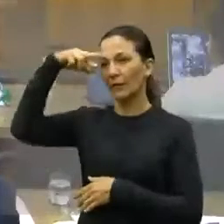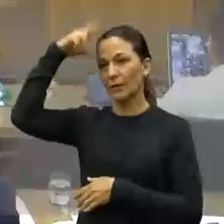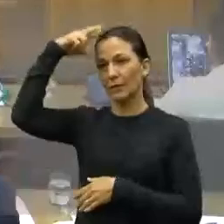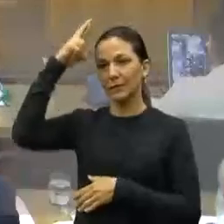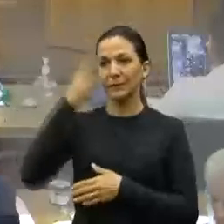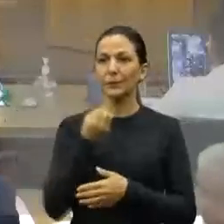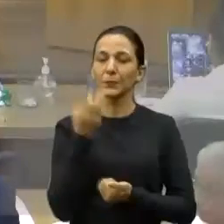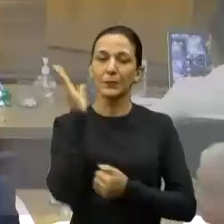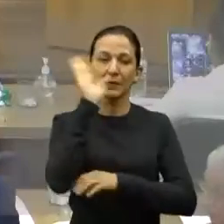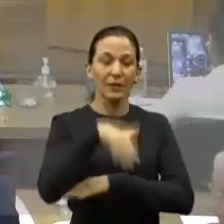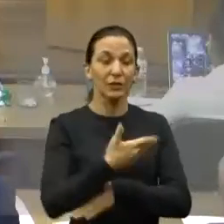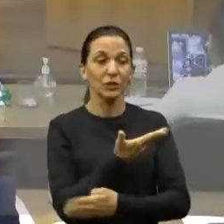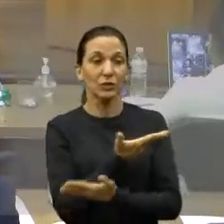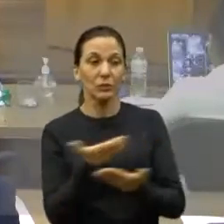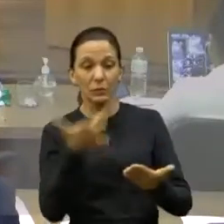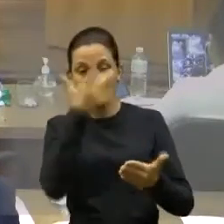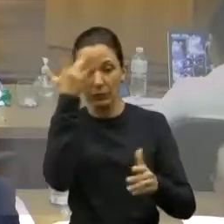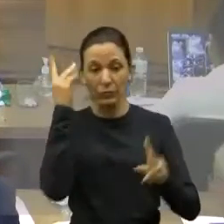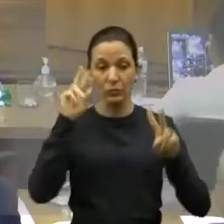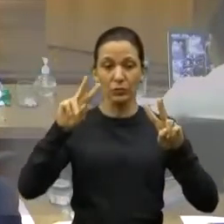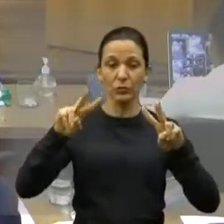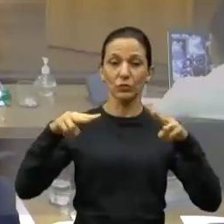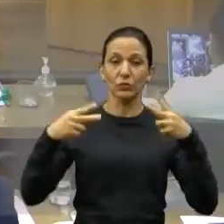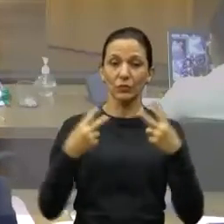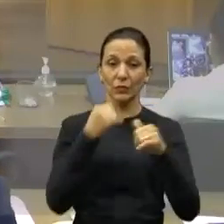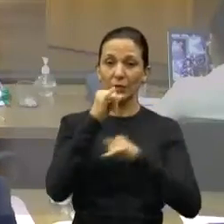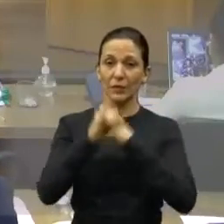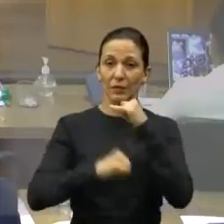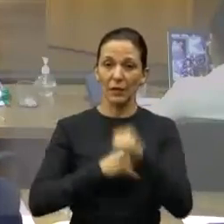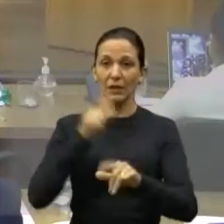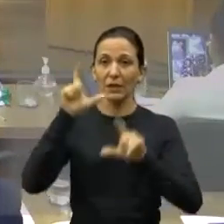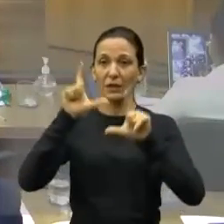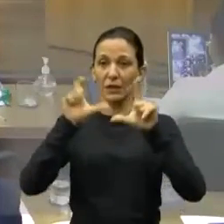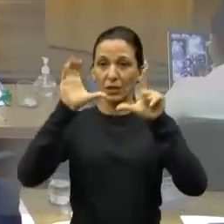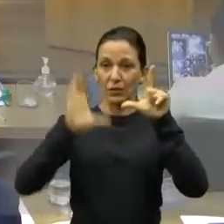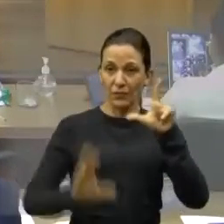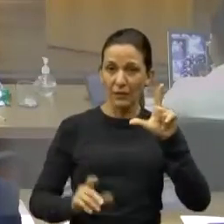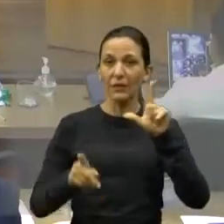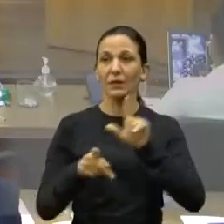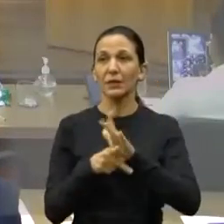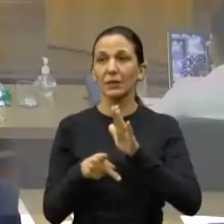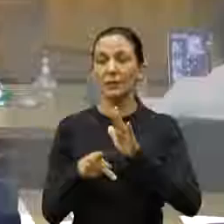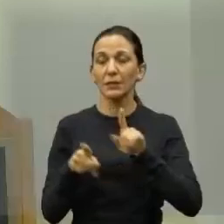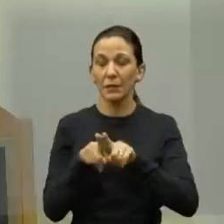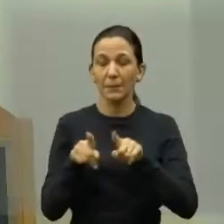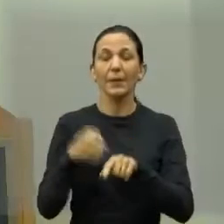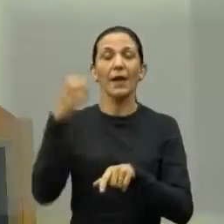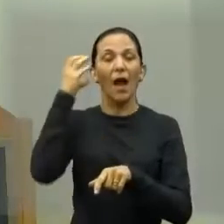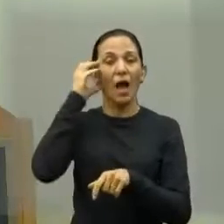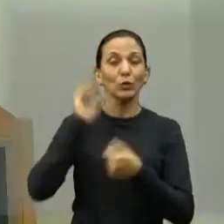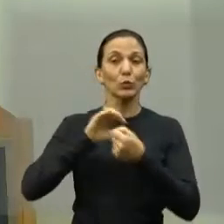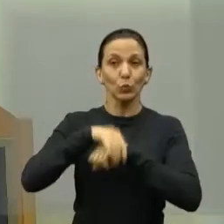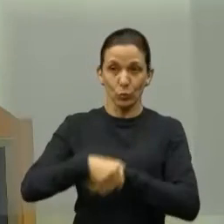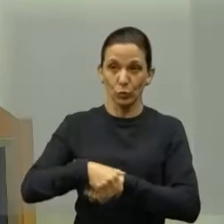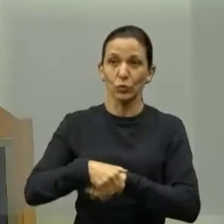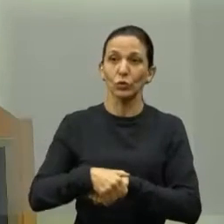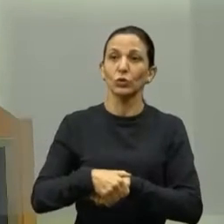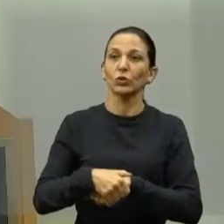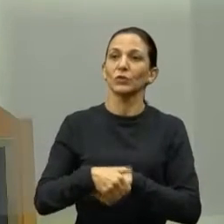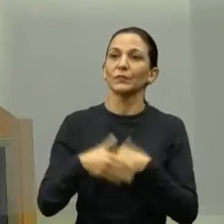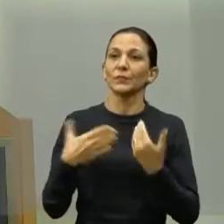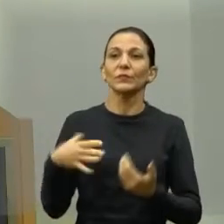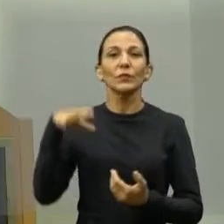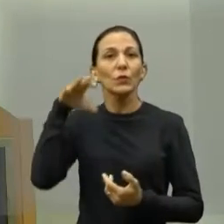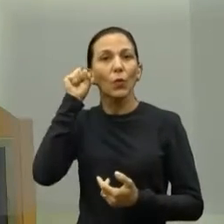Muito boa tarde a todos, boa tarde quem nos acompanha pela internet, TV ou rádio também na parte da noite. Vou falar